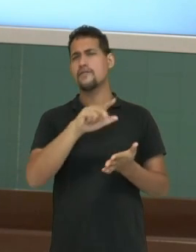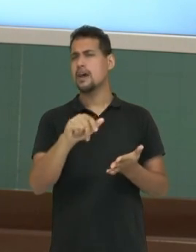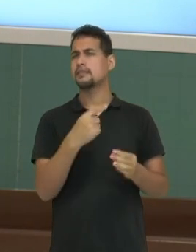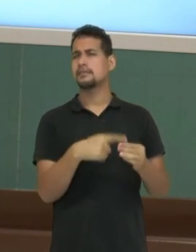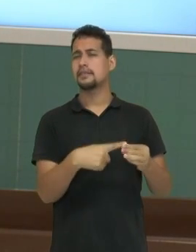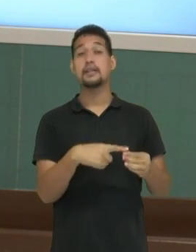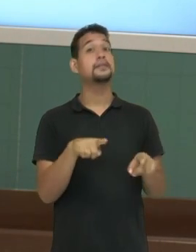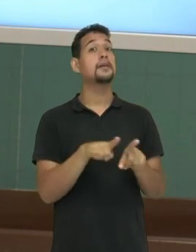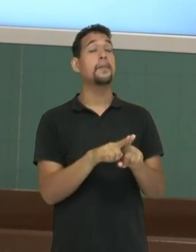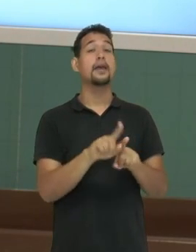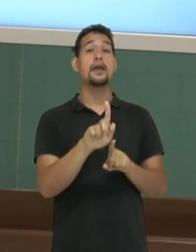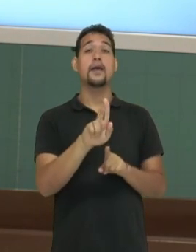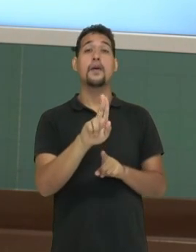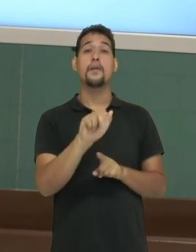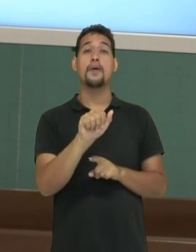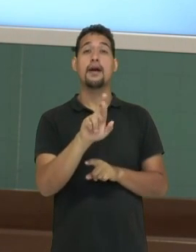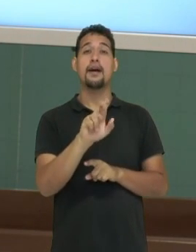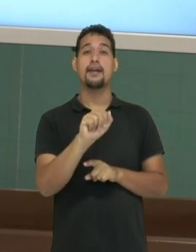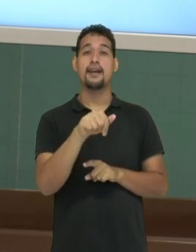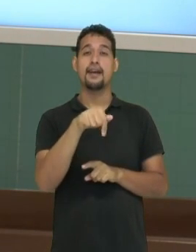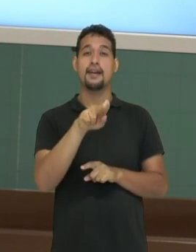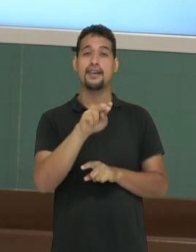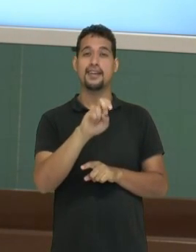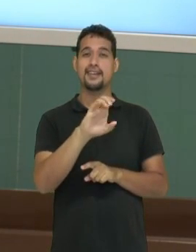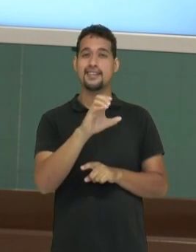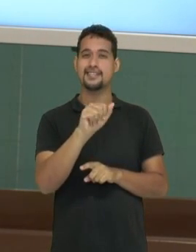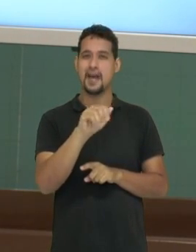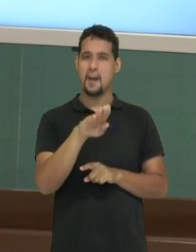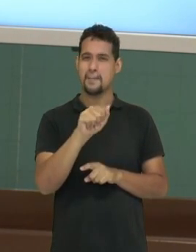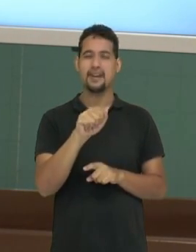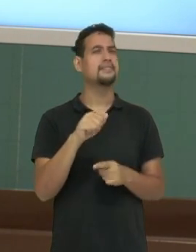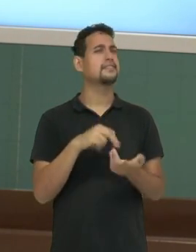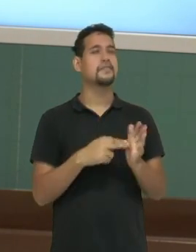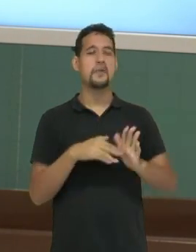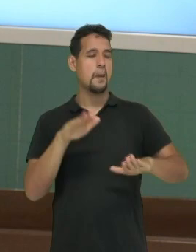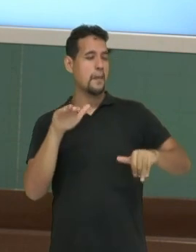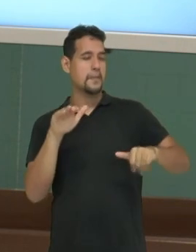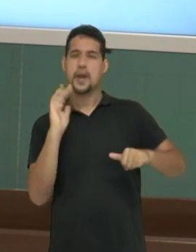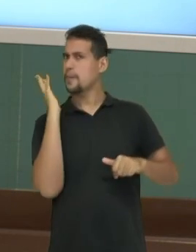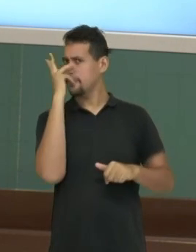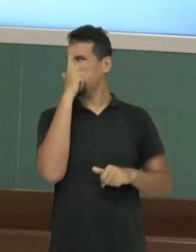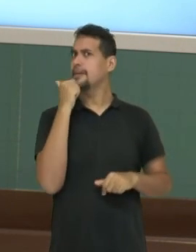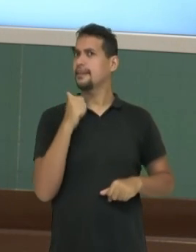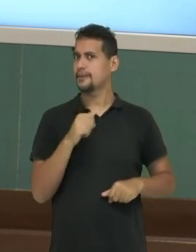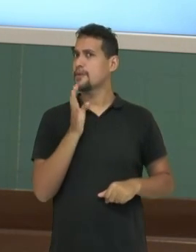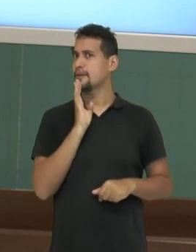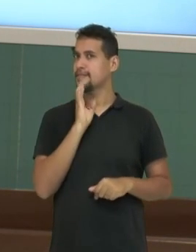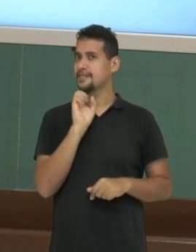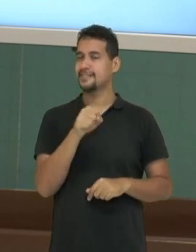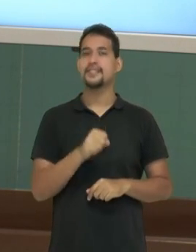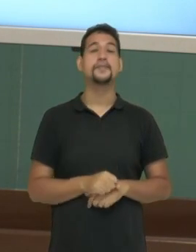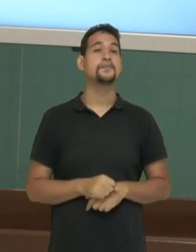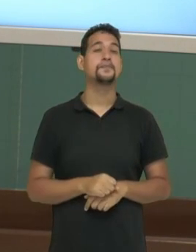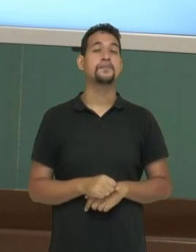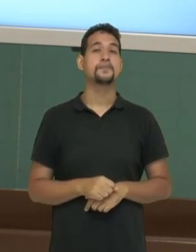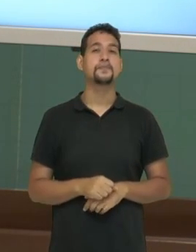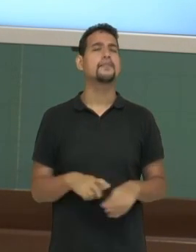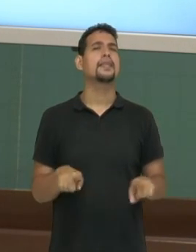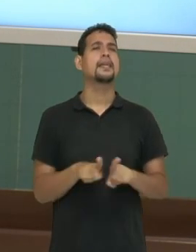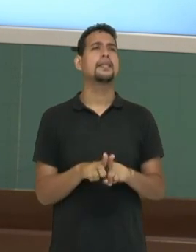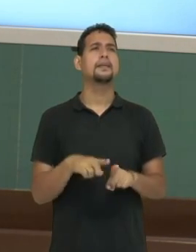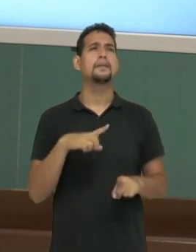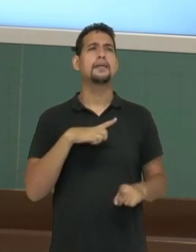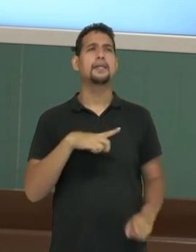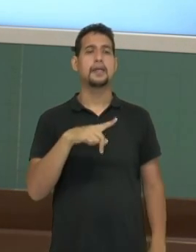Guaraqueçaba, cidade é uma praia, um lugar bem interessante de conhecer. Aí tem Pontal